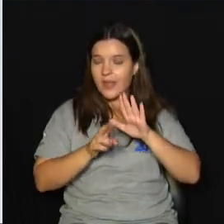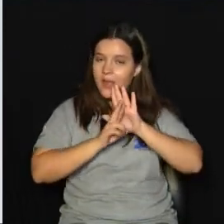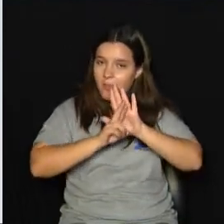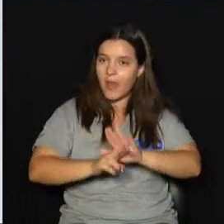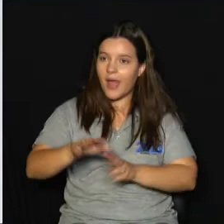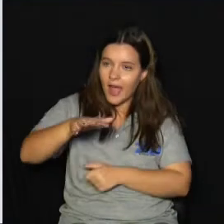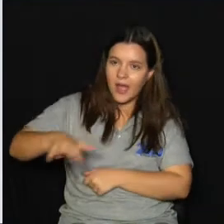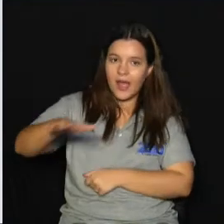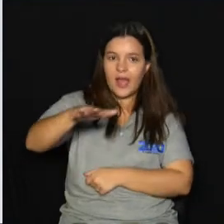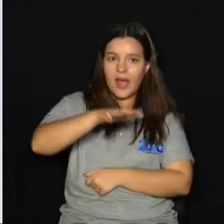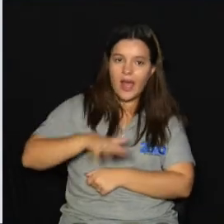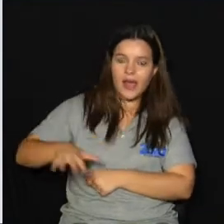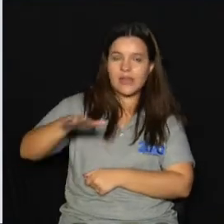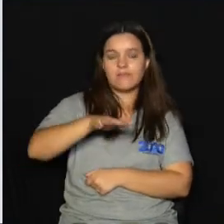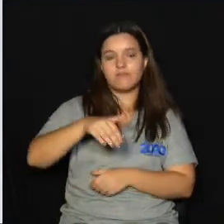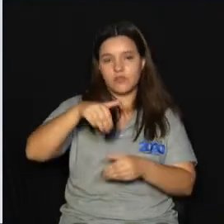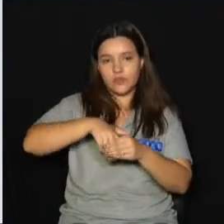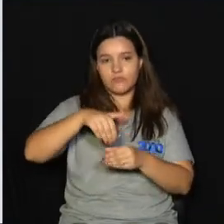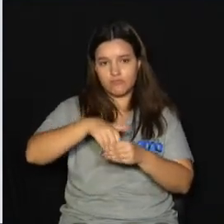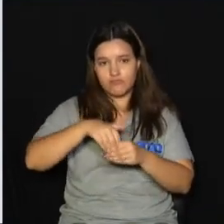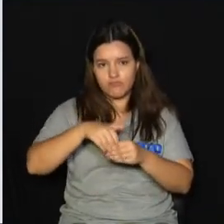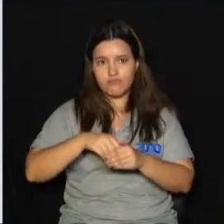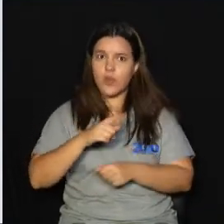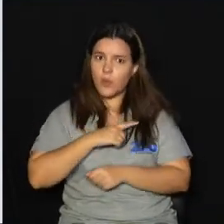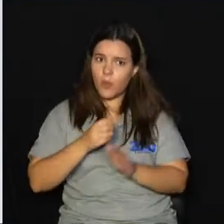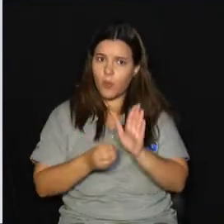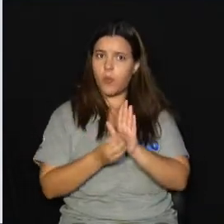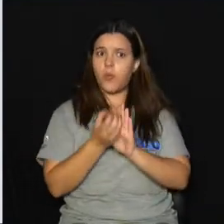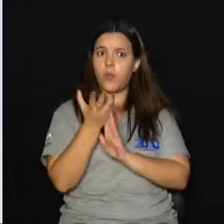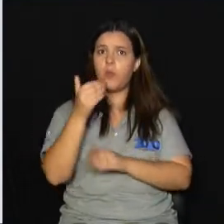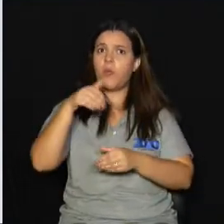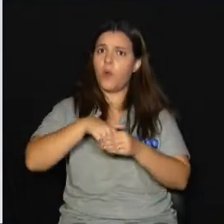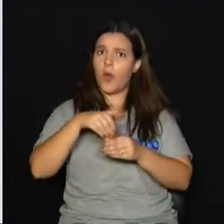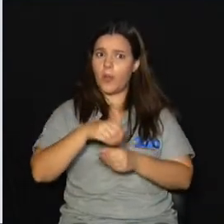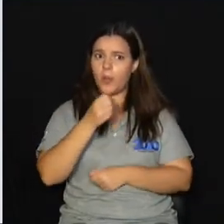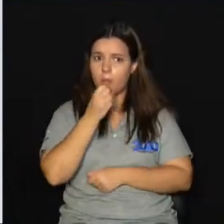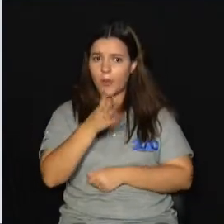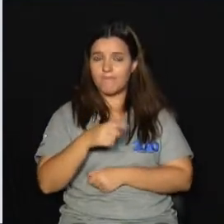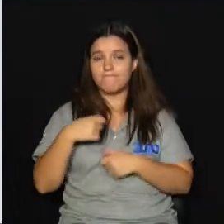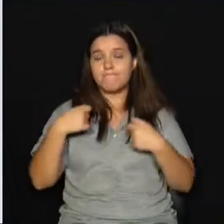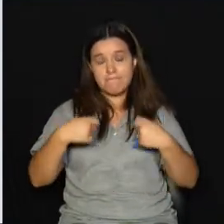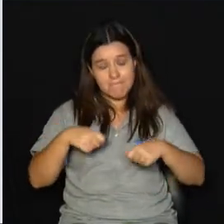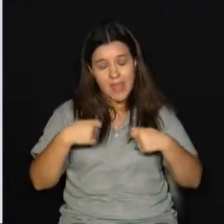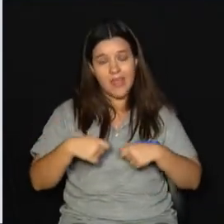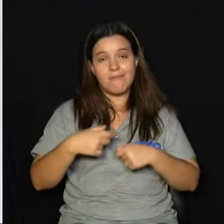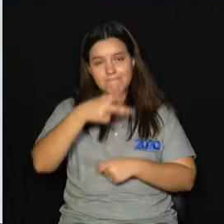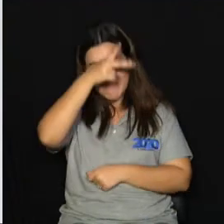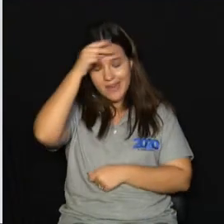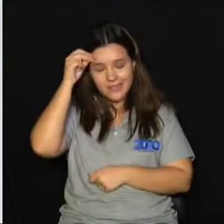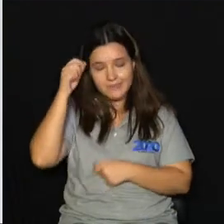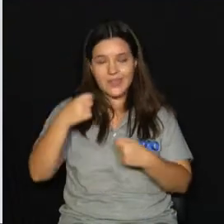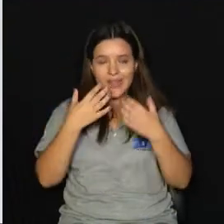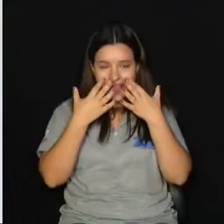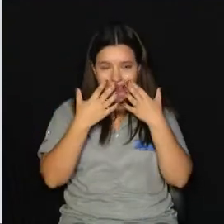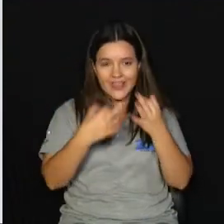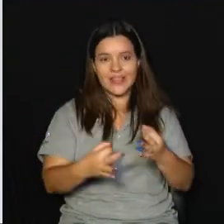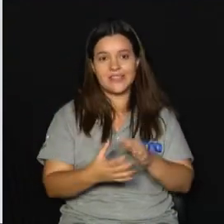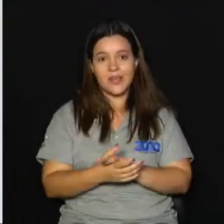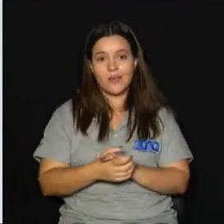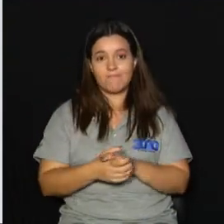setores importantes do eleitorado e receberam uma quantidade significativa de votos. Isso precisa ser prestado atenção,